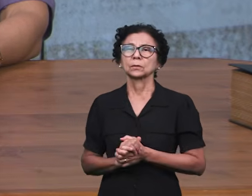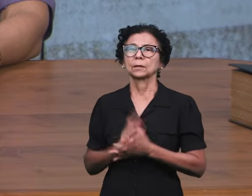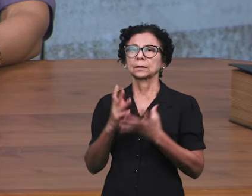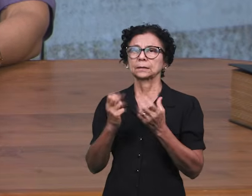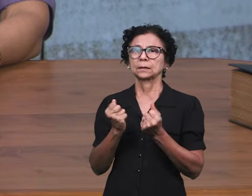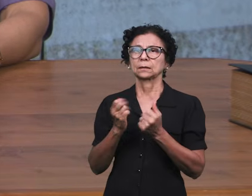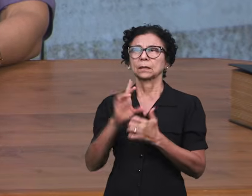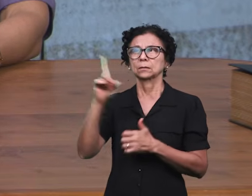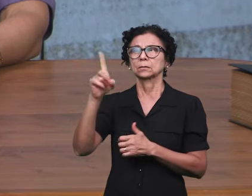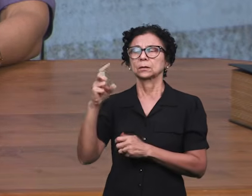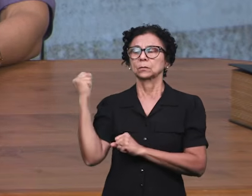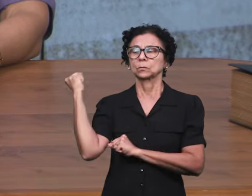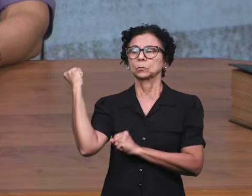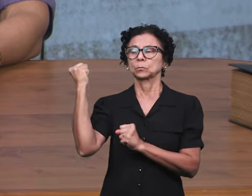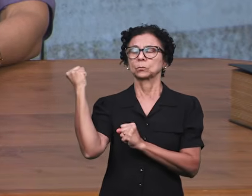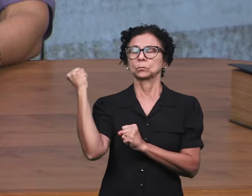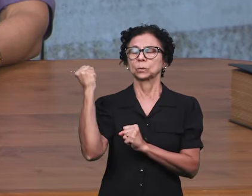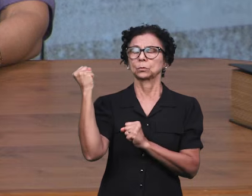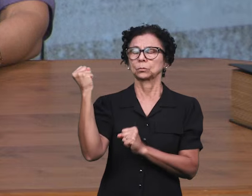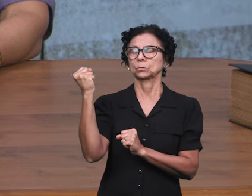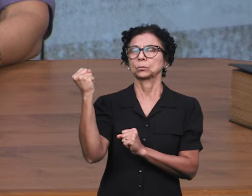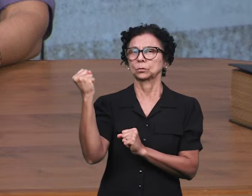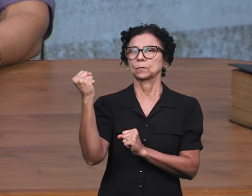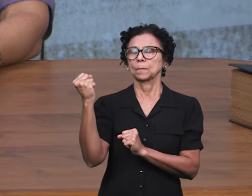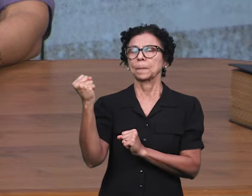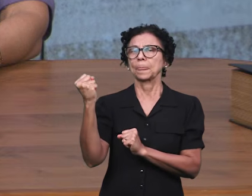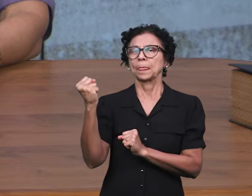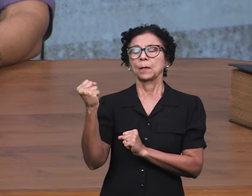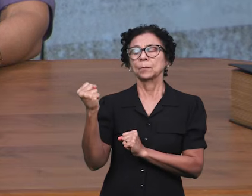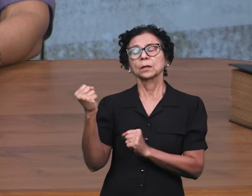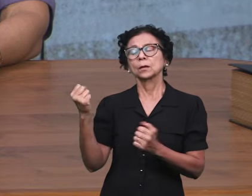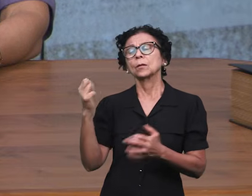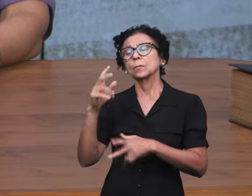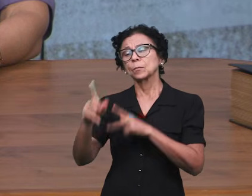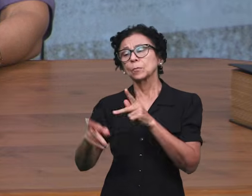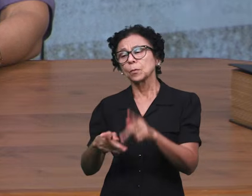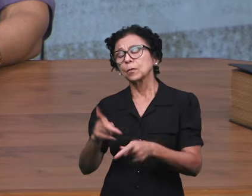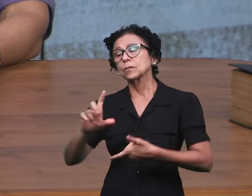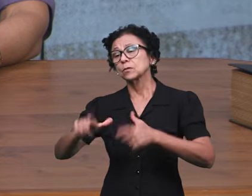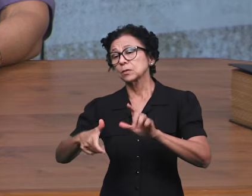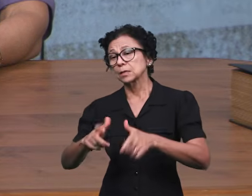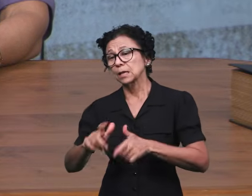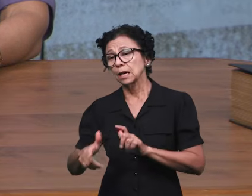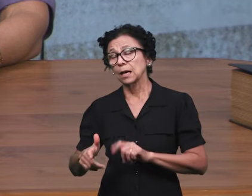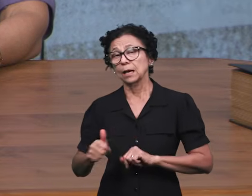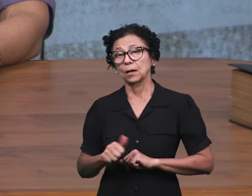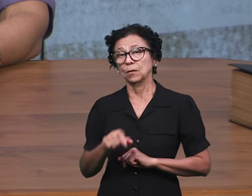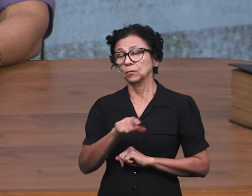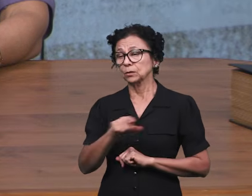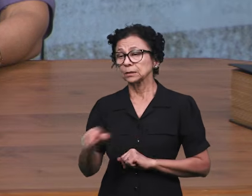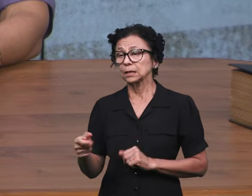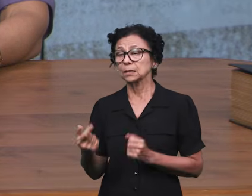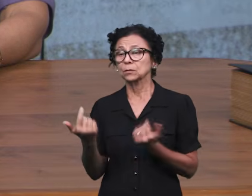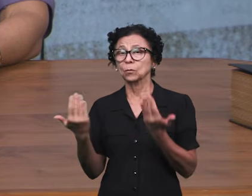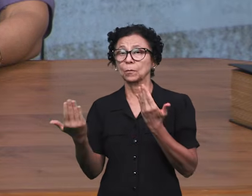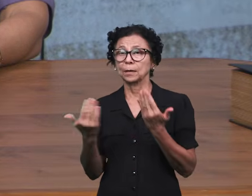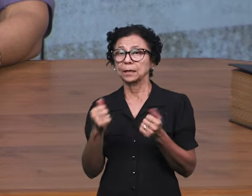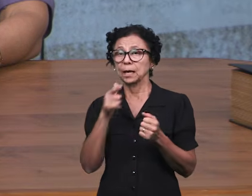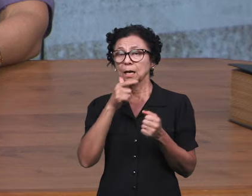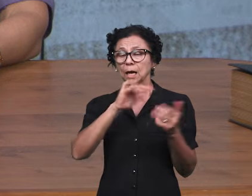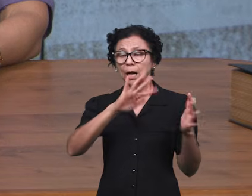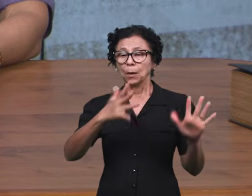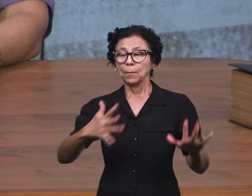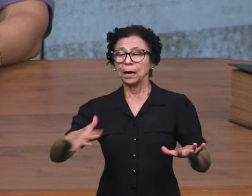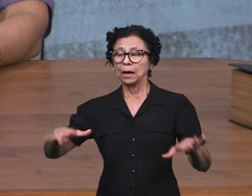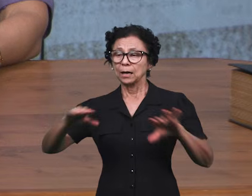Porque ainda que o teu povo, ó Israel, seja como a areia do mar, só